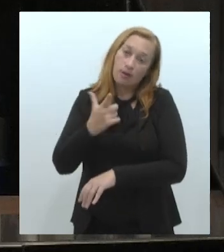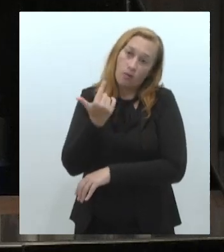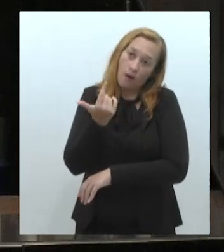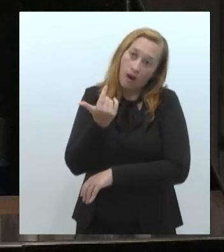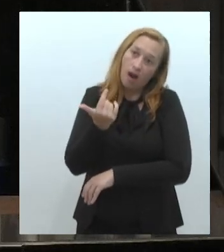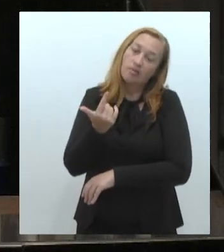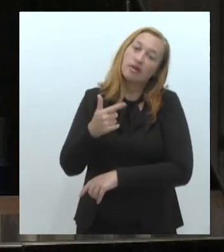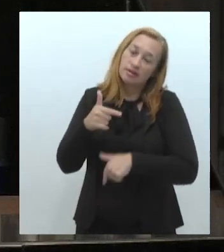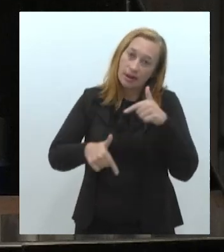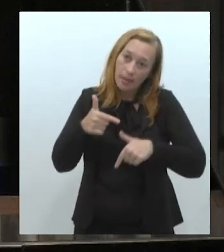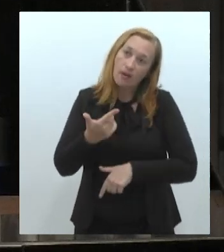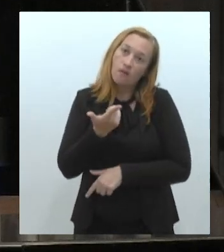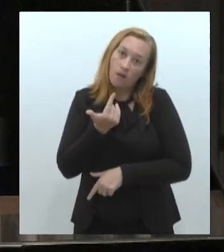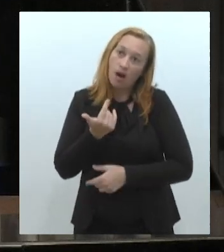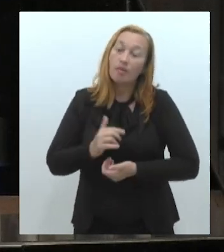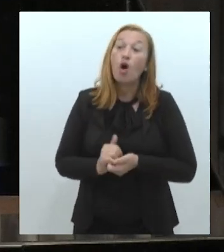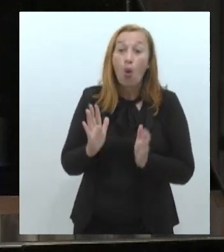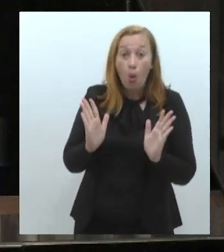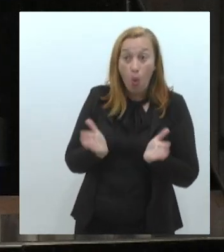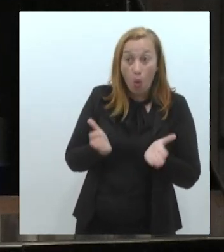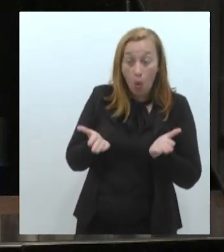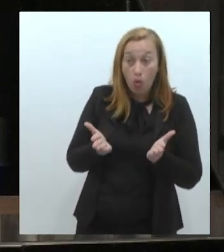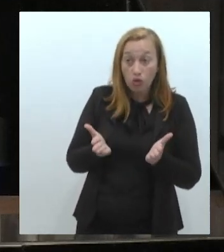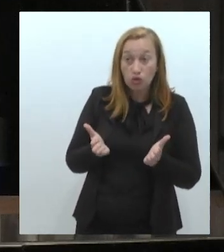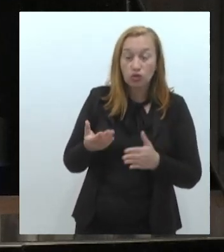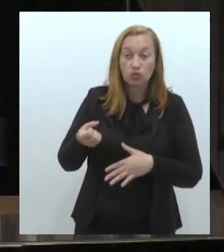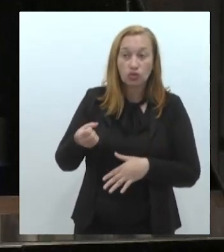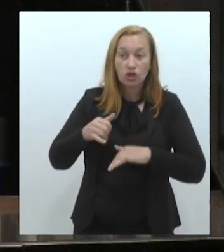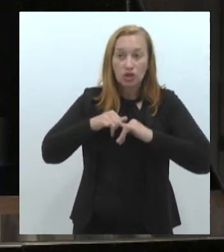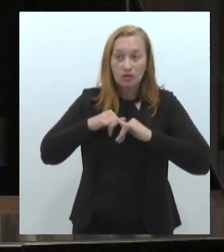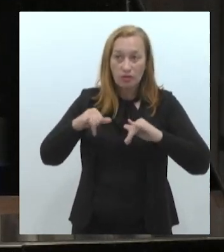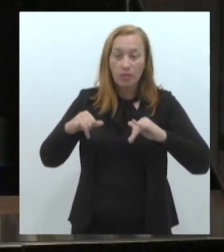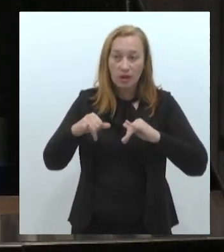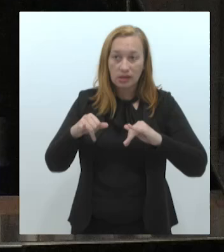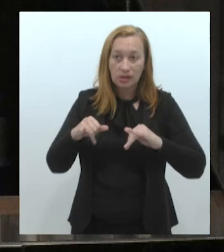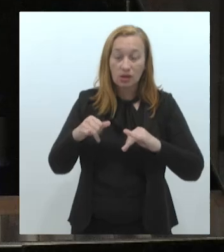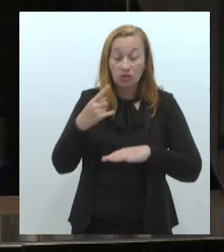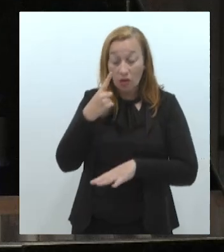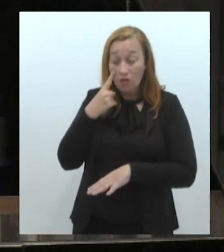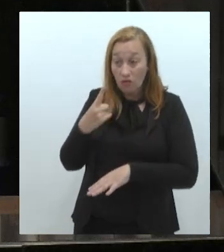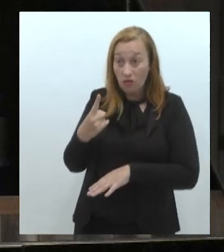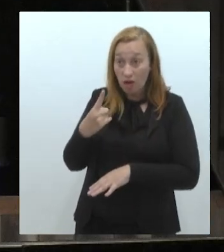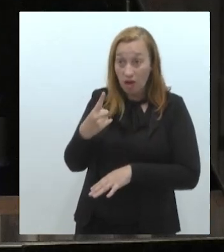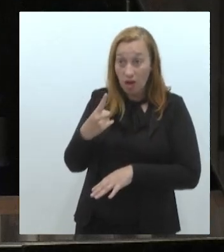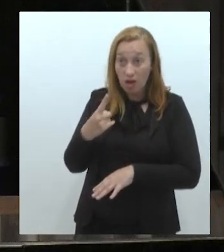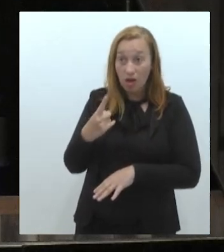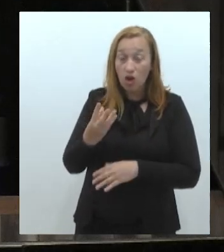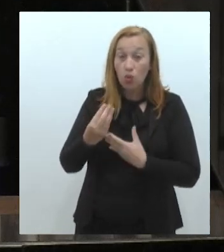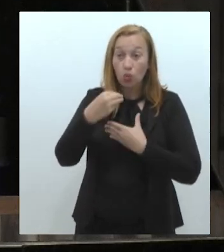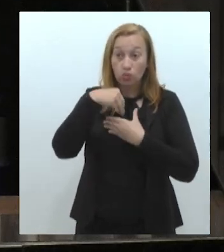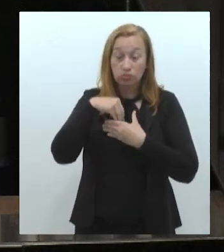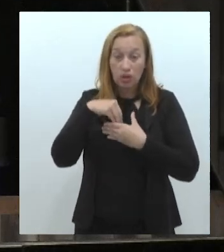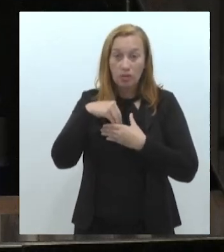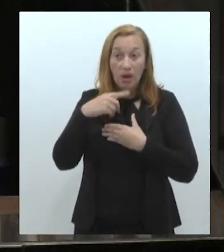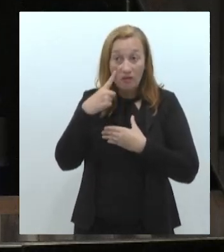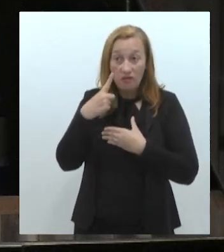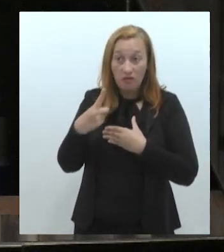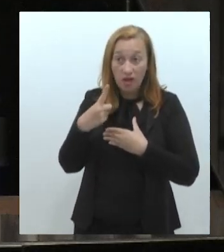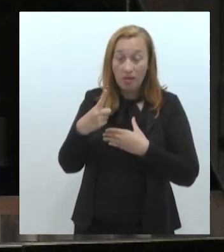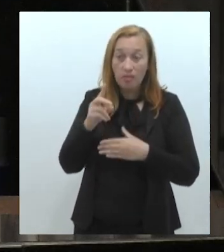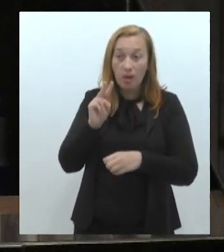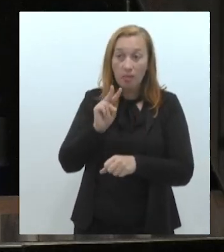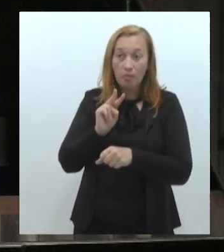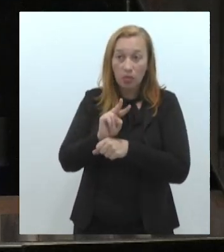ele trabalha com uma arma. Hoje, o dado duro, que a gente precisava olhar de frente, engolir é seco, mas enfrentar para